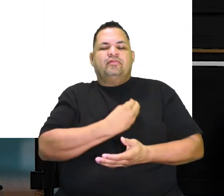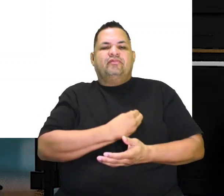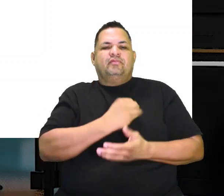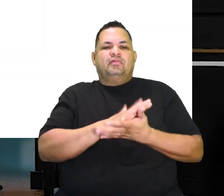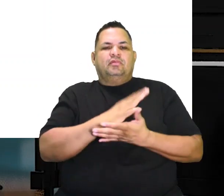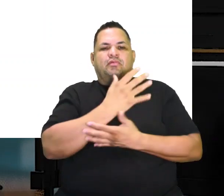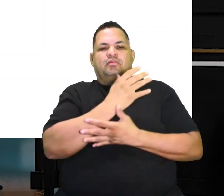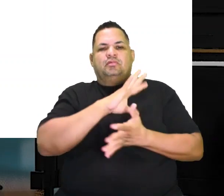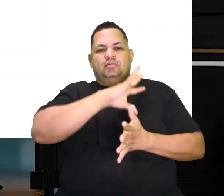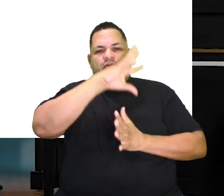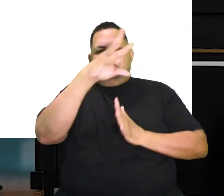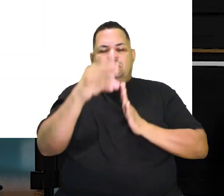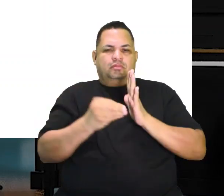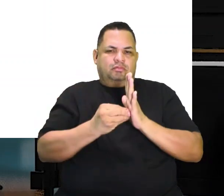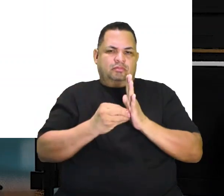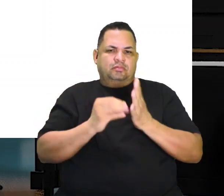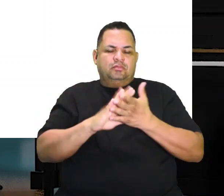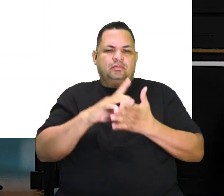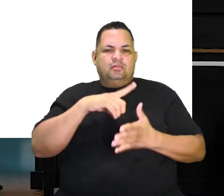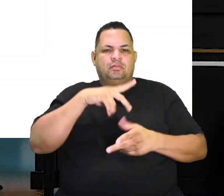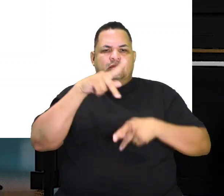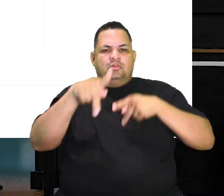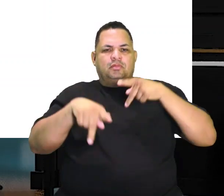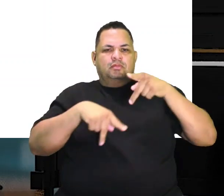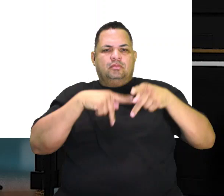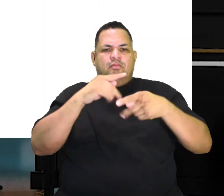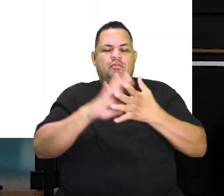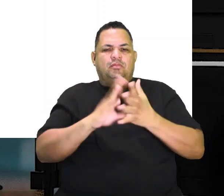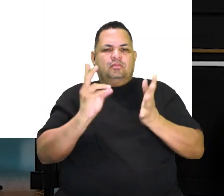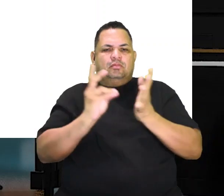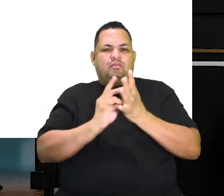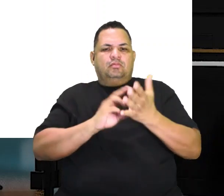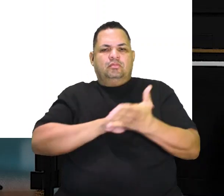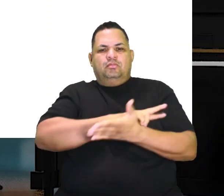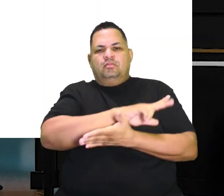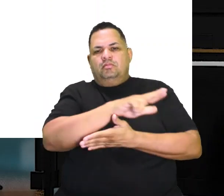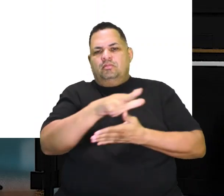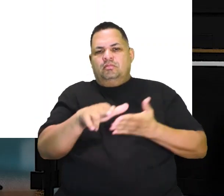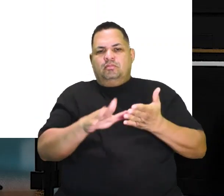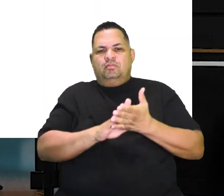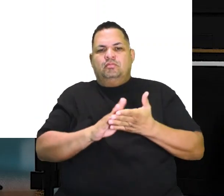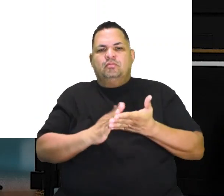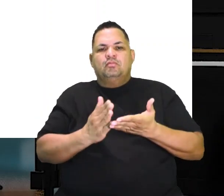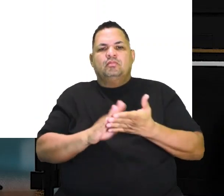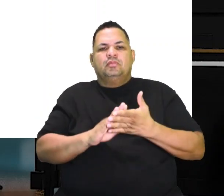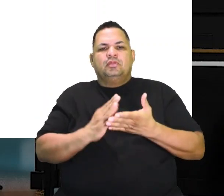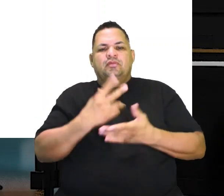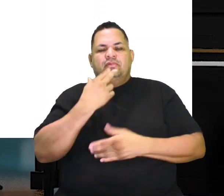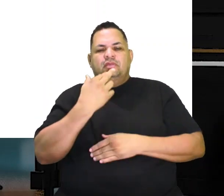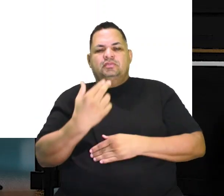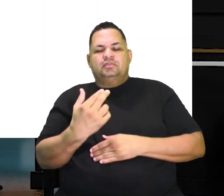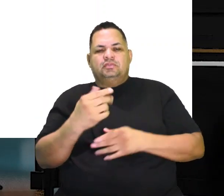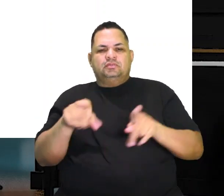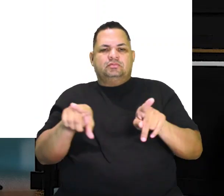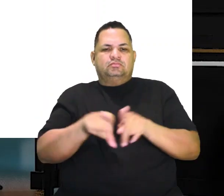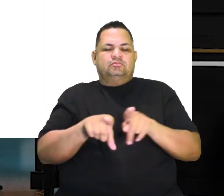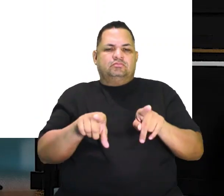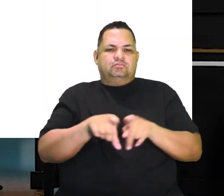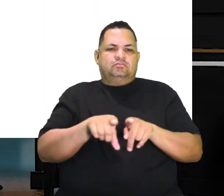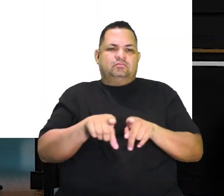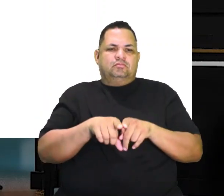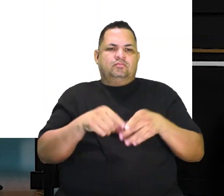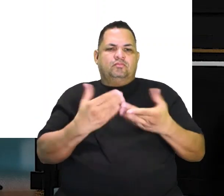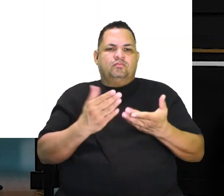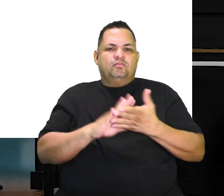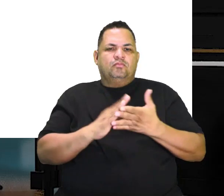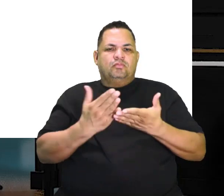temos aqui povos indígenas, uma diversidade de etnias diferentes, com variadas línguas, né,